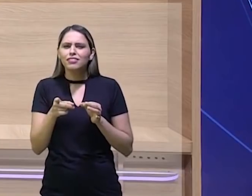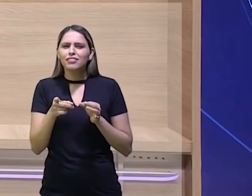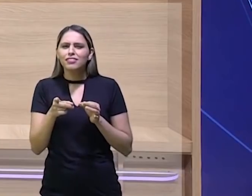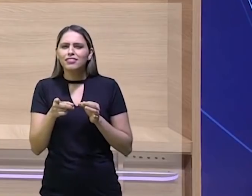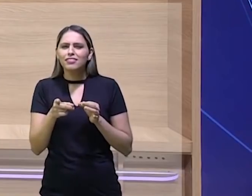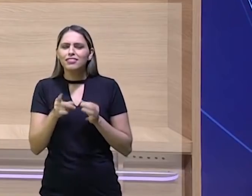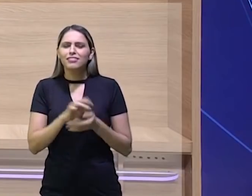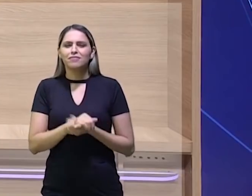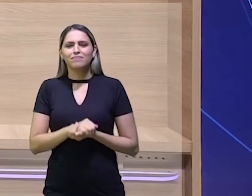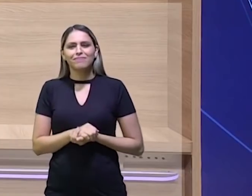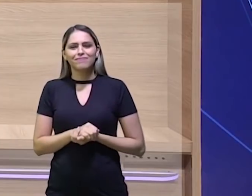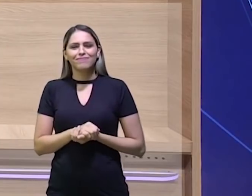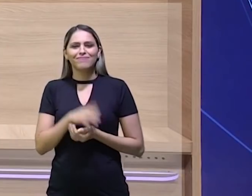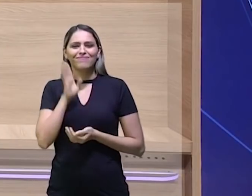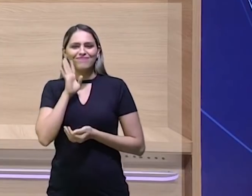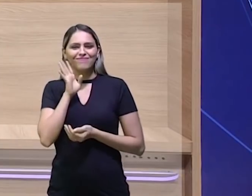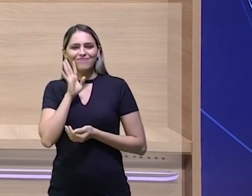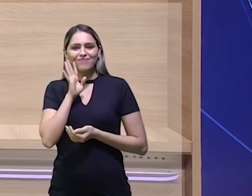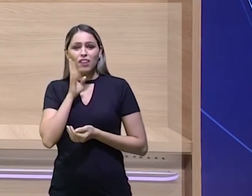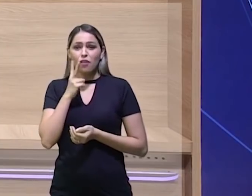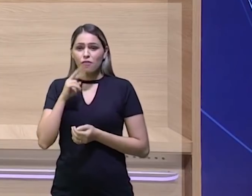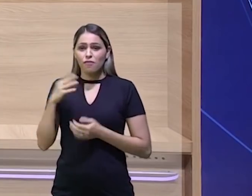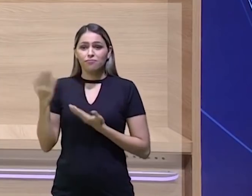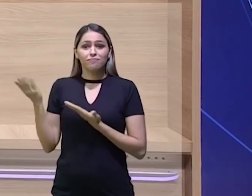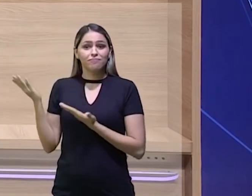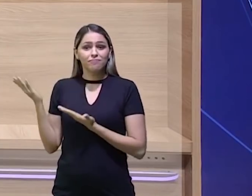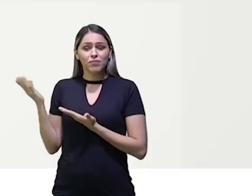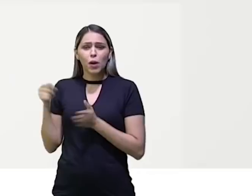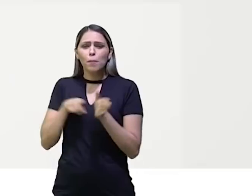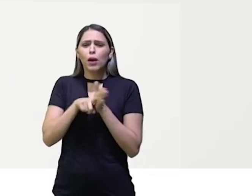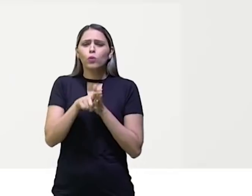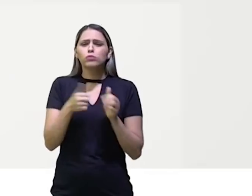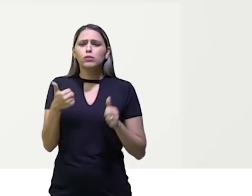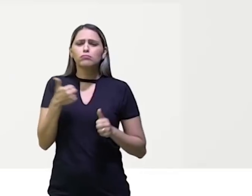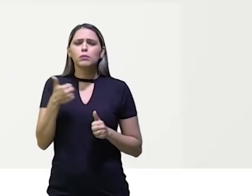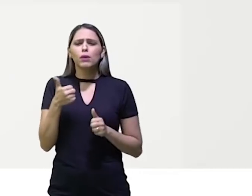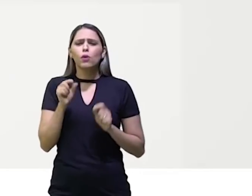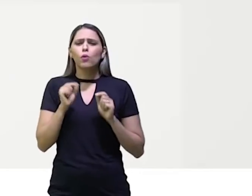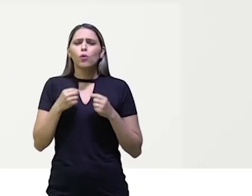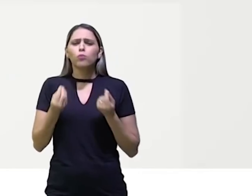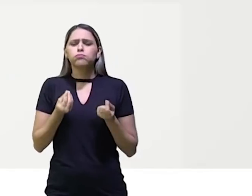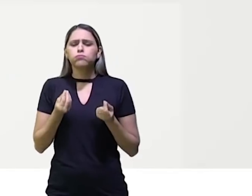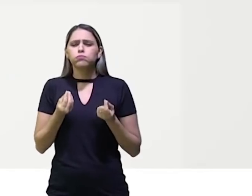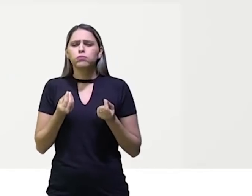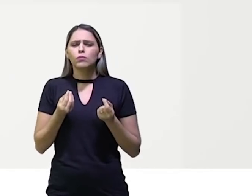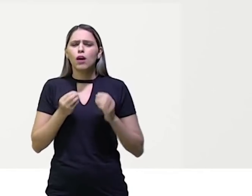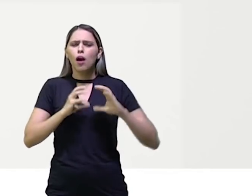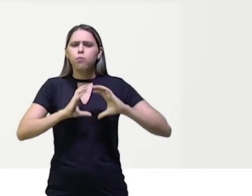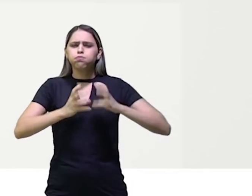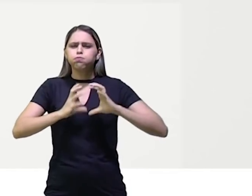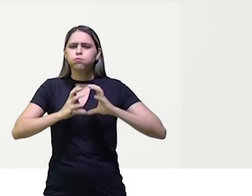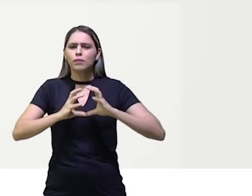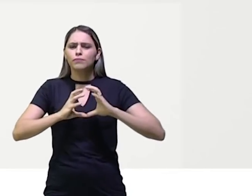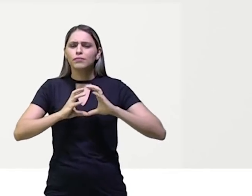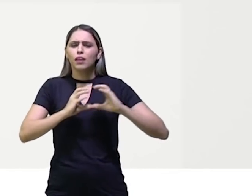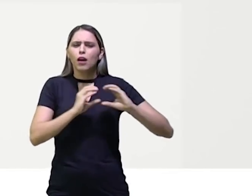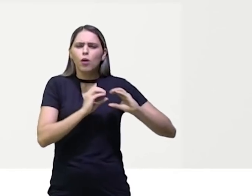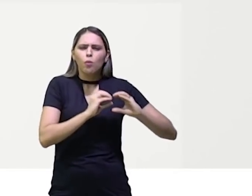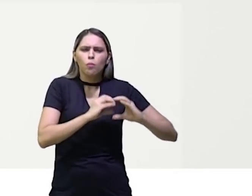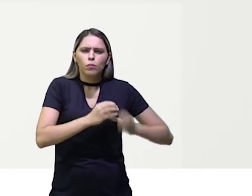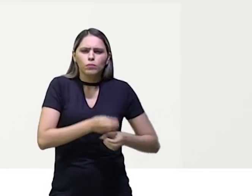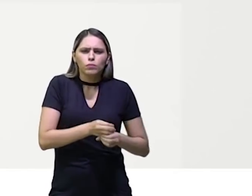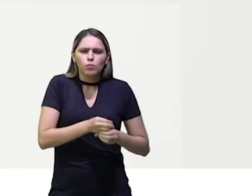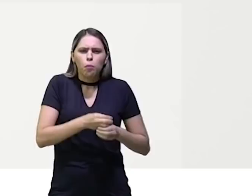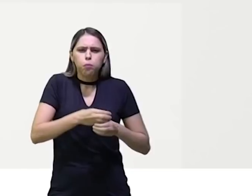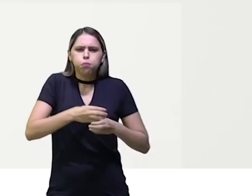que lindo. Vamos lá na nossa primeira pergunta. Dizia assim, e estas bolas estão em que